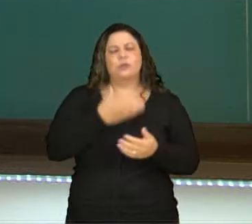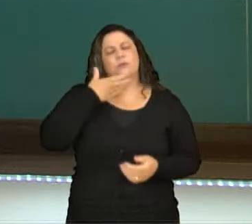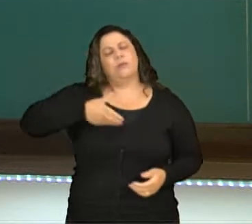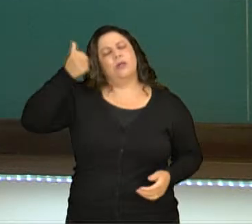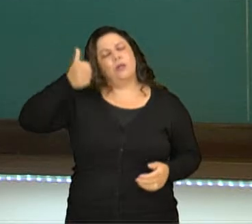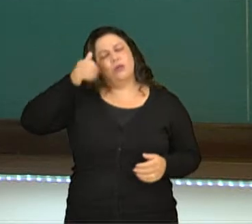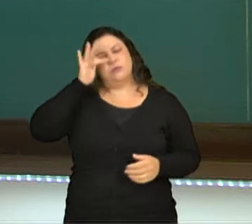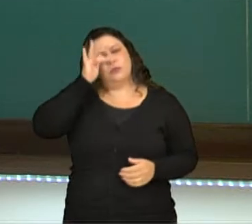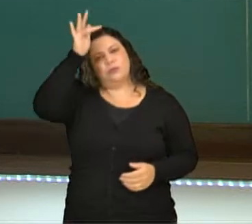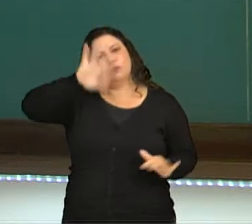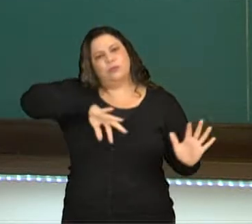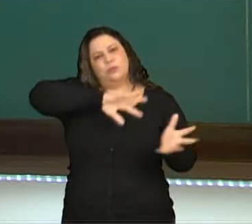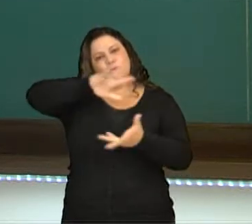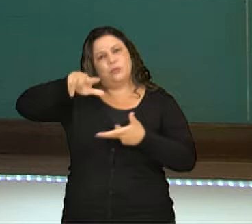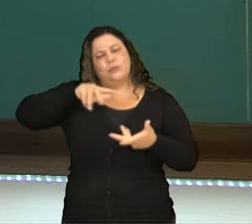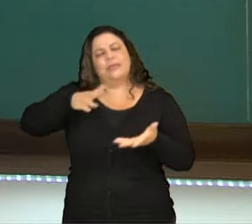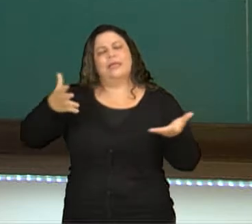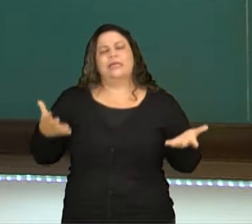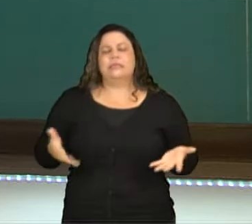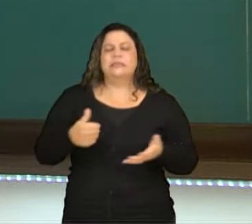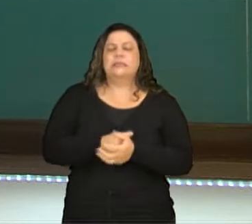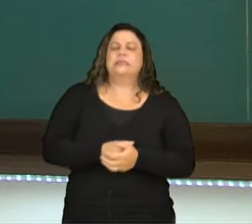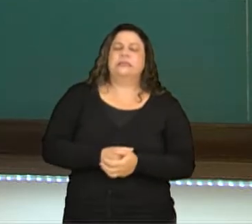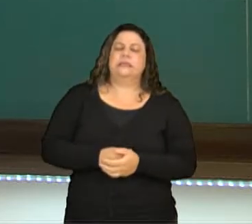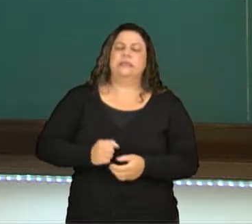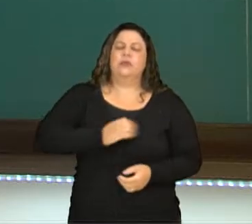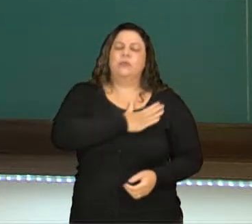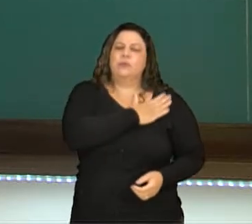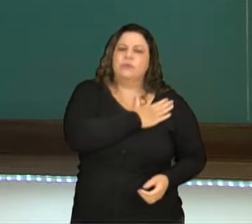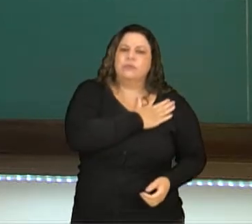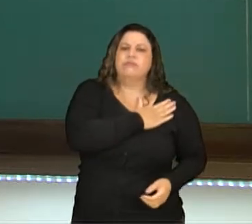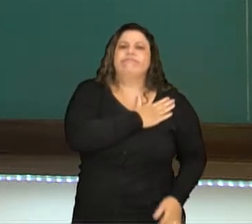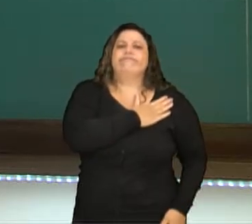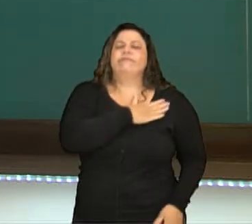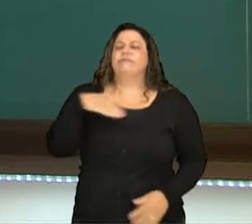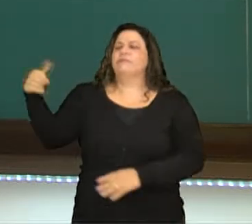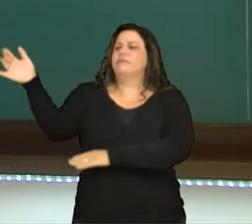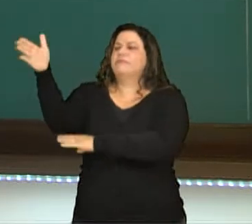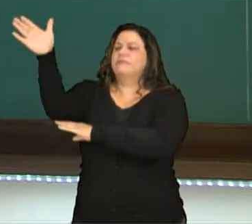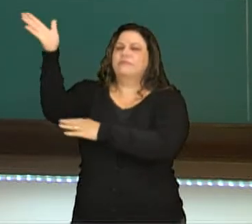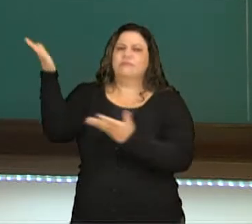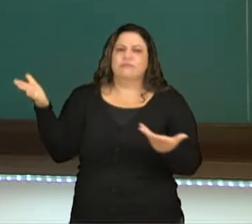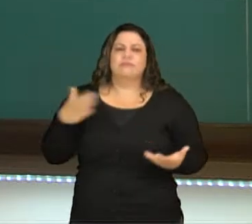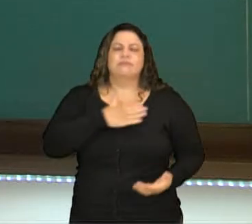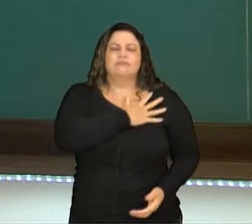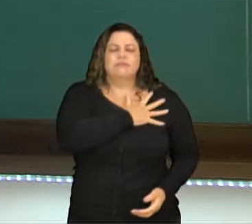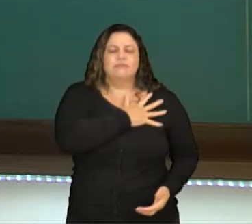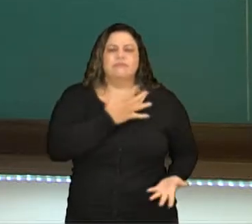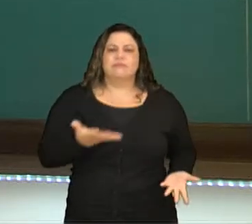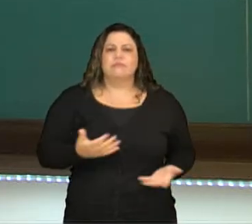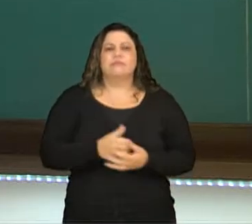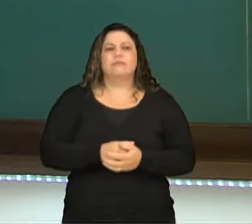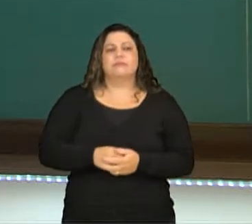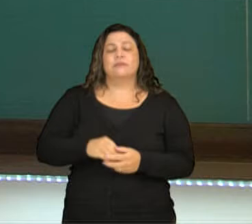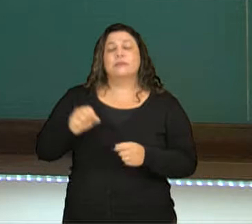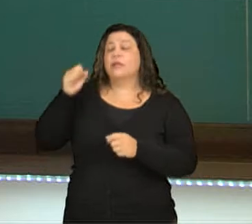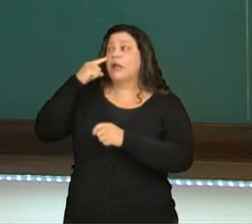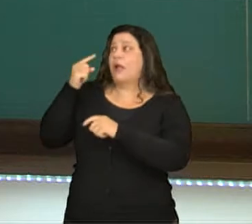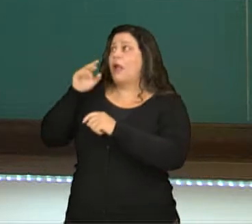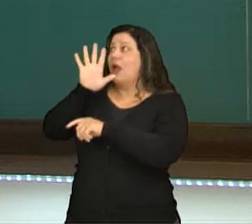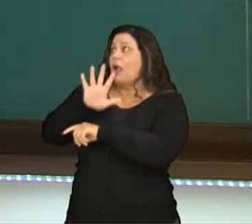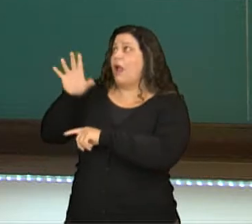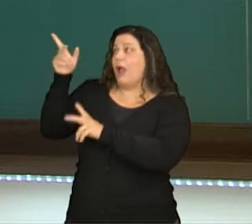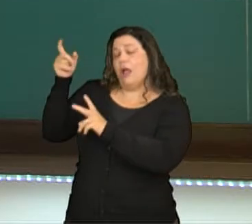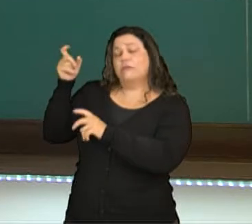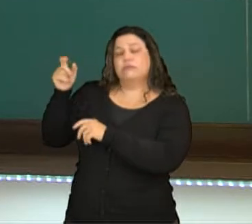do Brasil, os valores de patriotismo, um menino segurando a bandeira do Brasil. Então, você tem essa imagem aqui de um